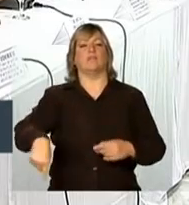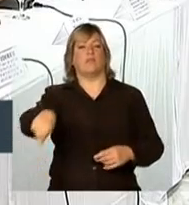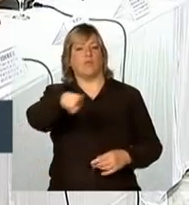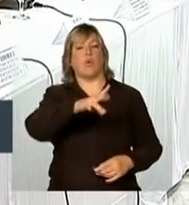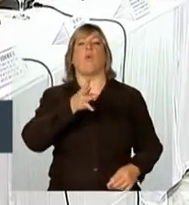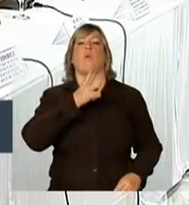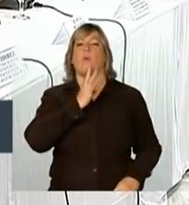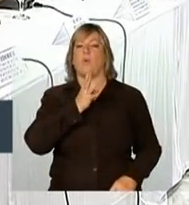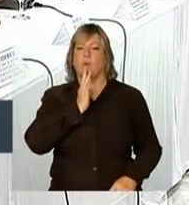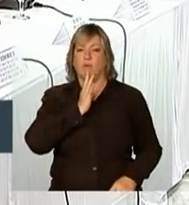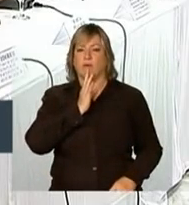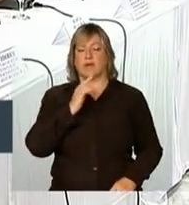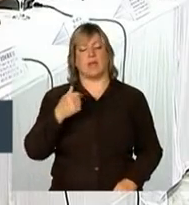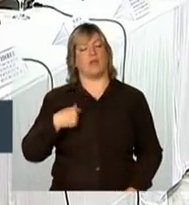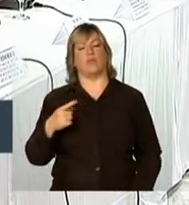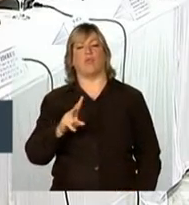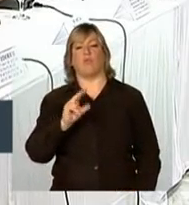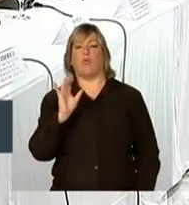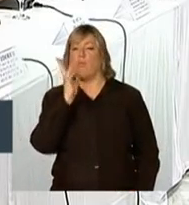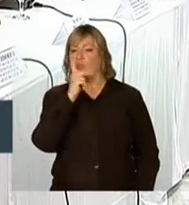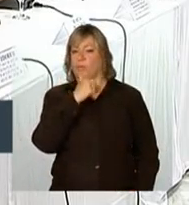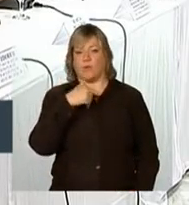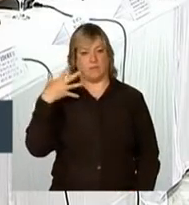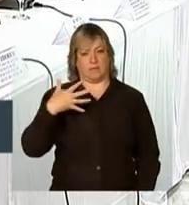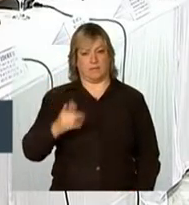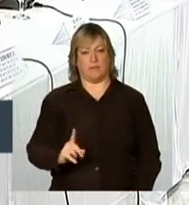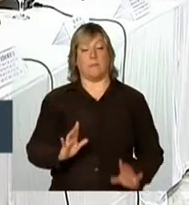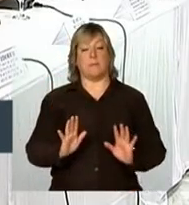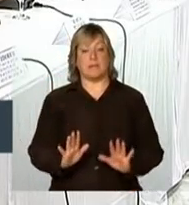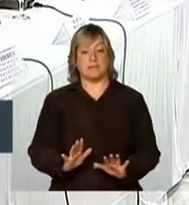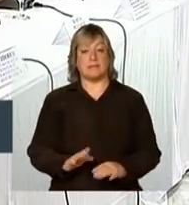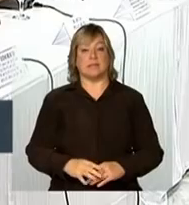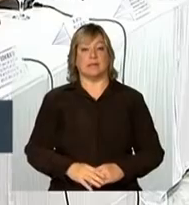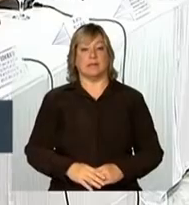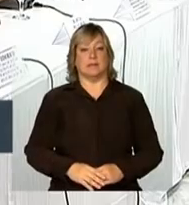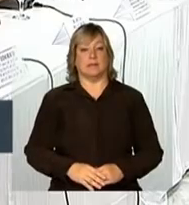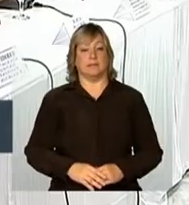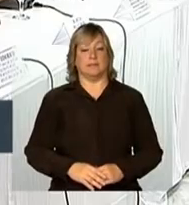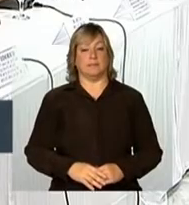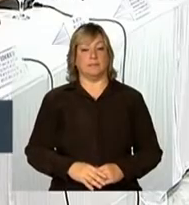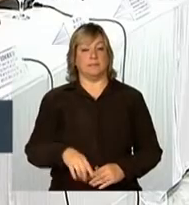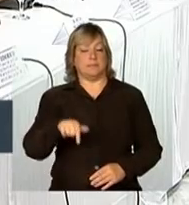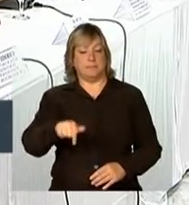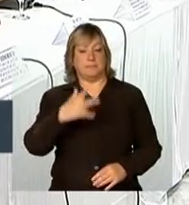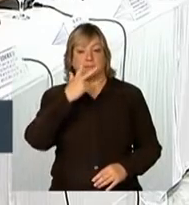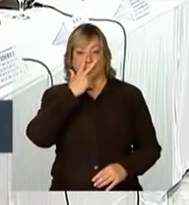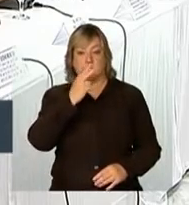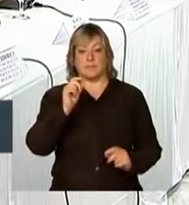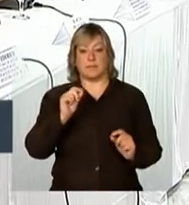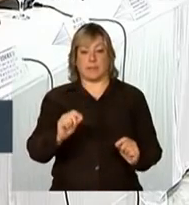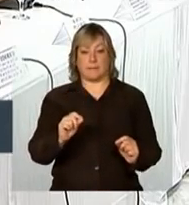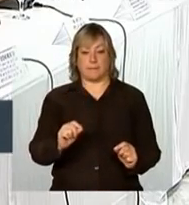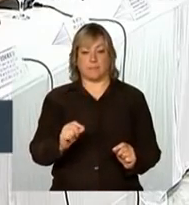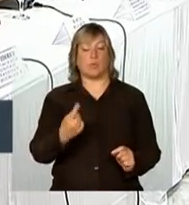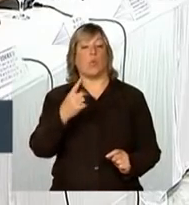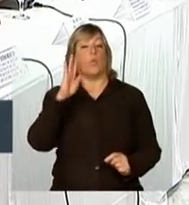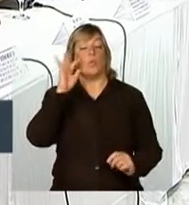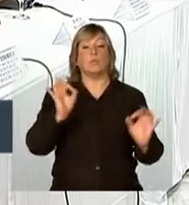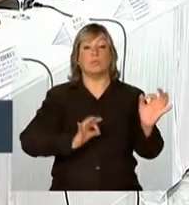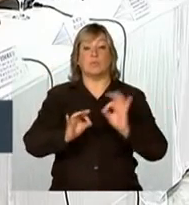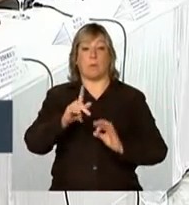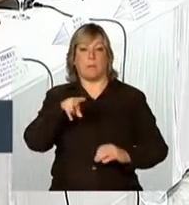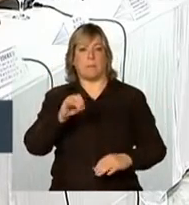conhecem, eu não vou me deter nisso, mas eu esse aqui me parece ser um dos planos mais